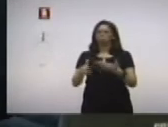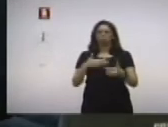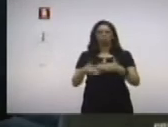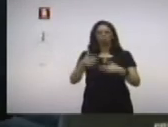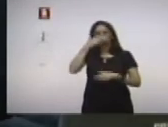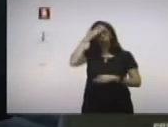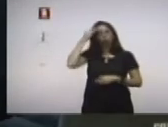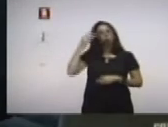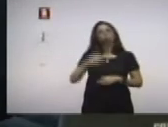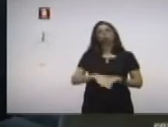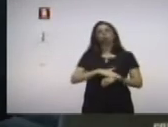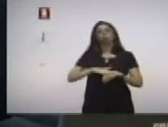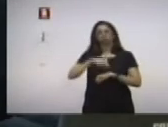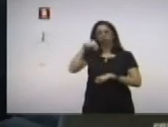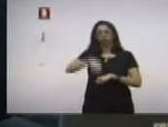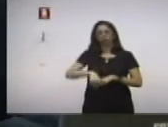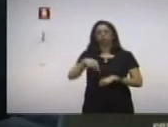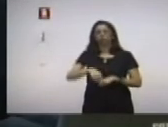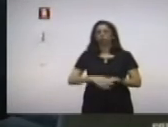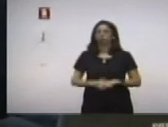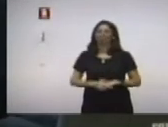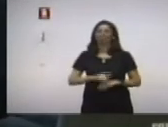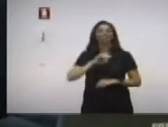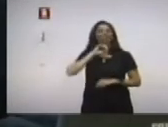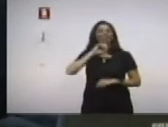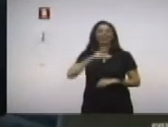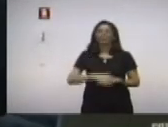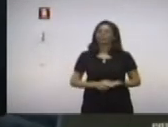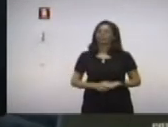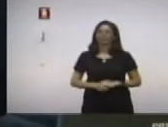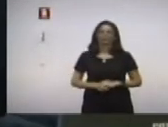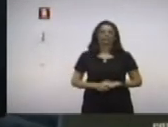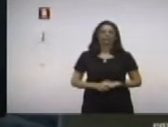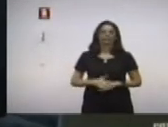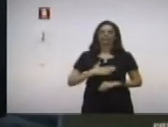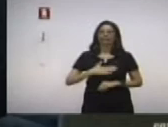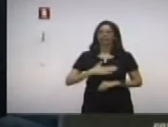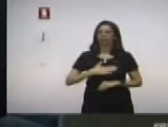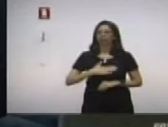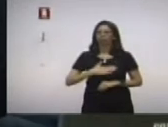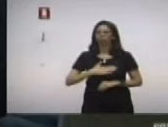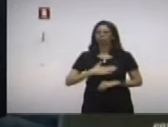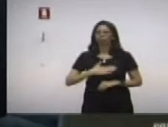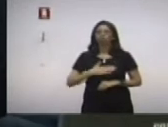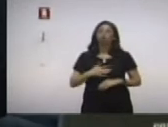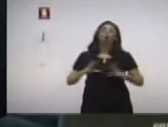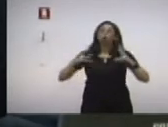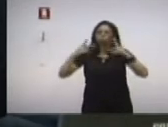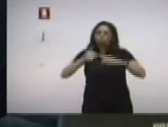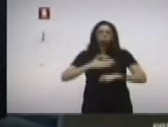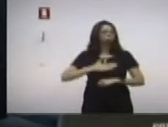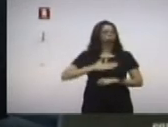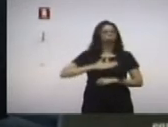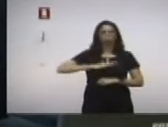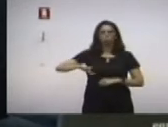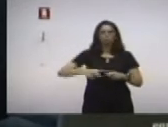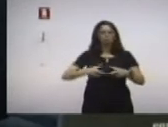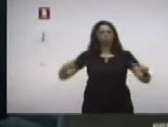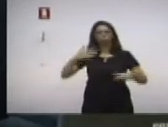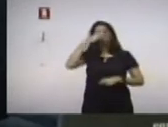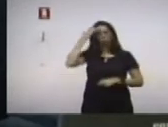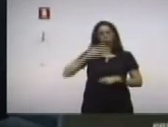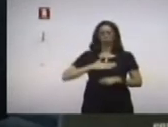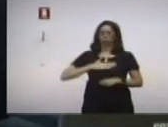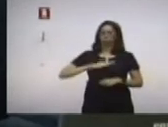cidade que a gente fale a insatisfação é plena e geral da Sabesp então que pelo menos e emendas em si viabilizados